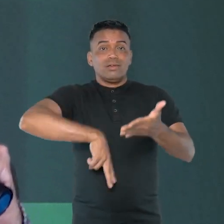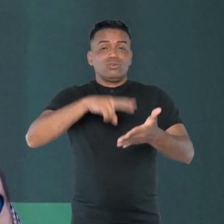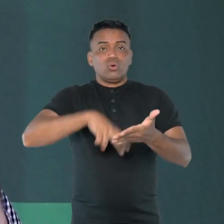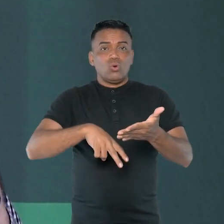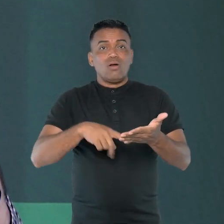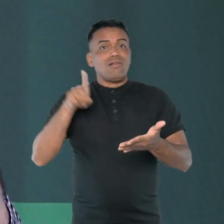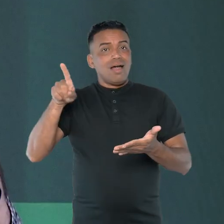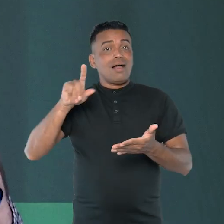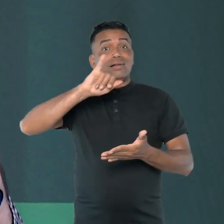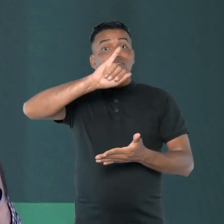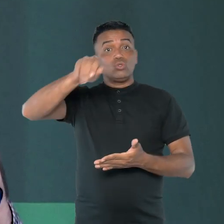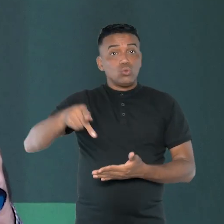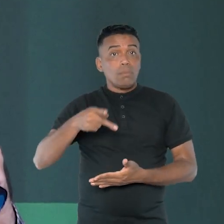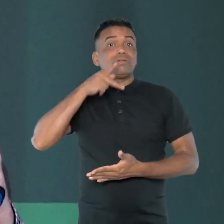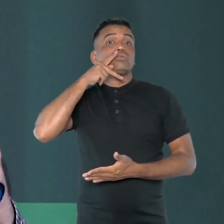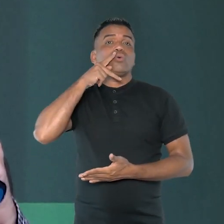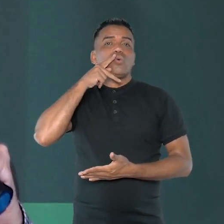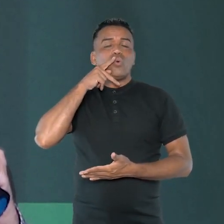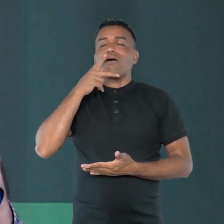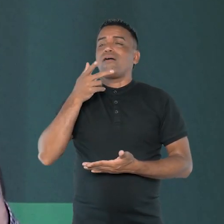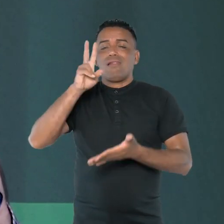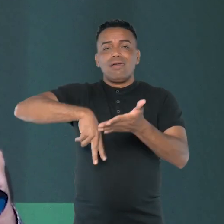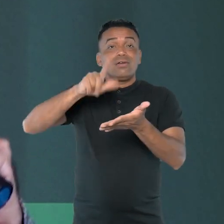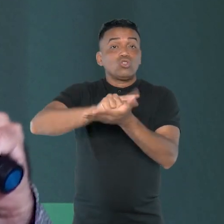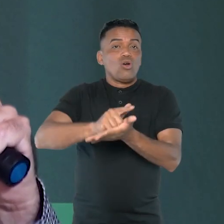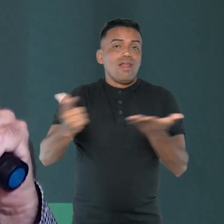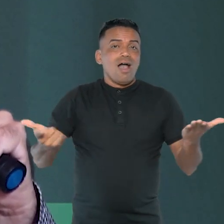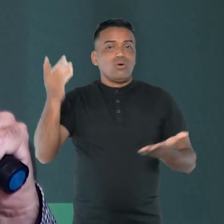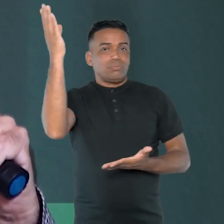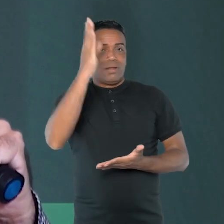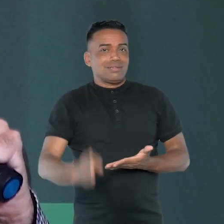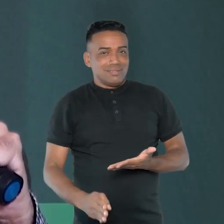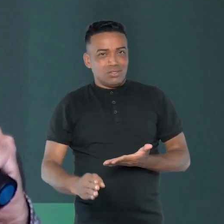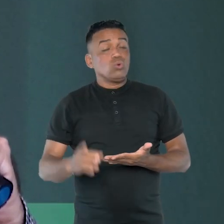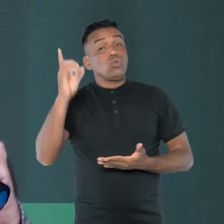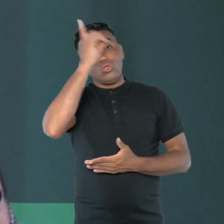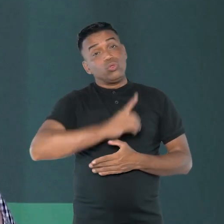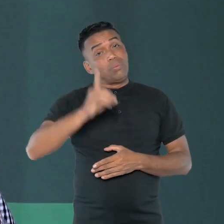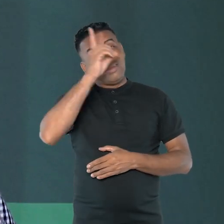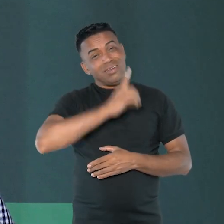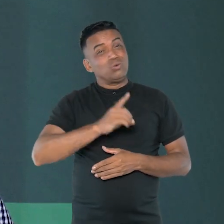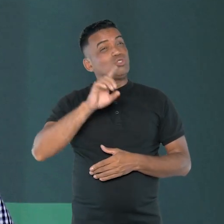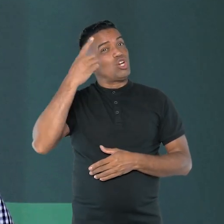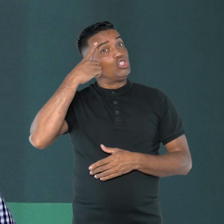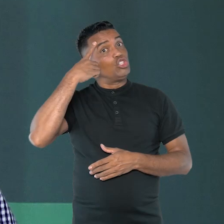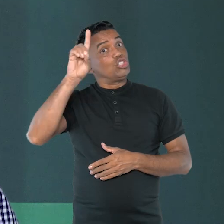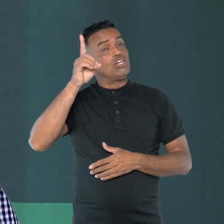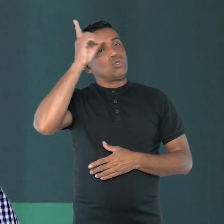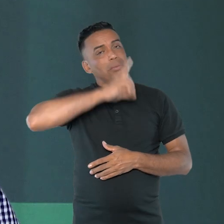ainda em João Pessoa, lendo o Jornal do Brasil, lendo os jornais locais, obviamente, mas lendo as edições dominicais do Jornal do Brasil, que a gente só conseguia aos